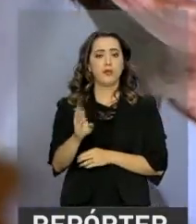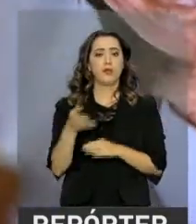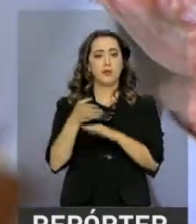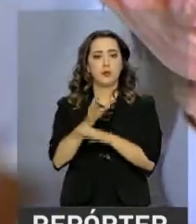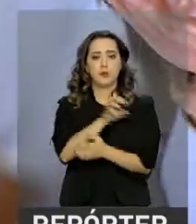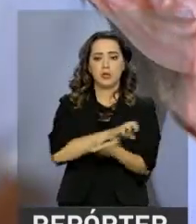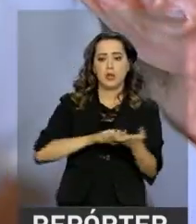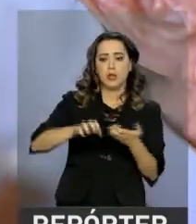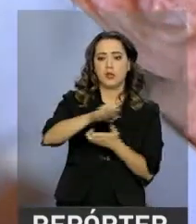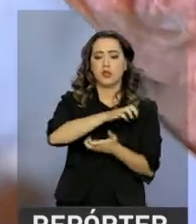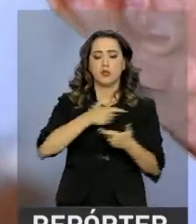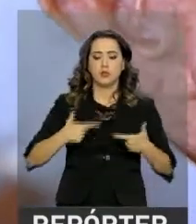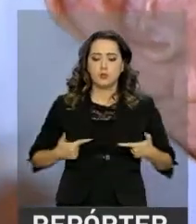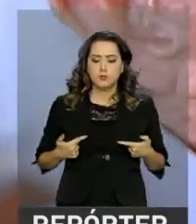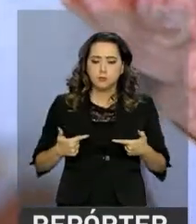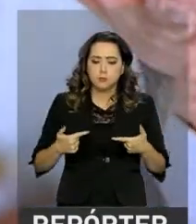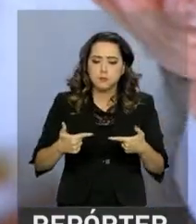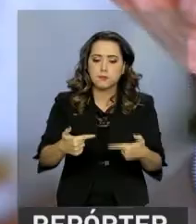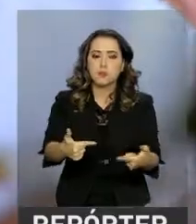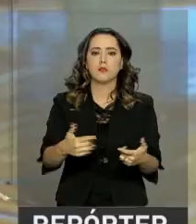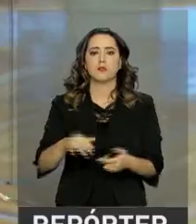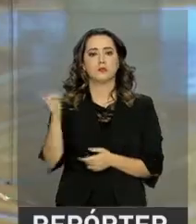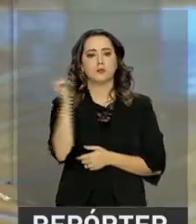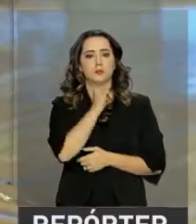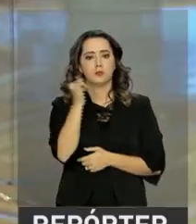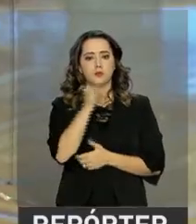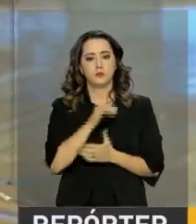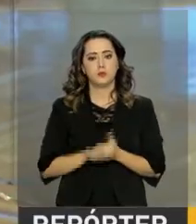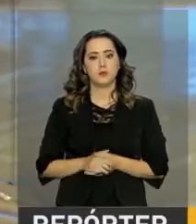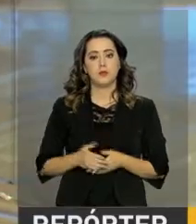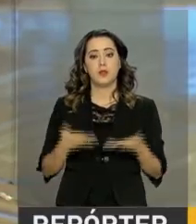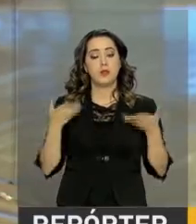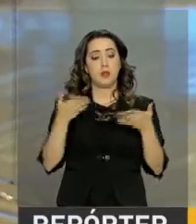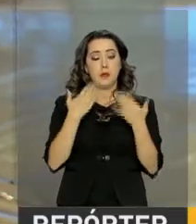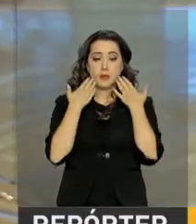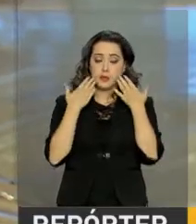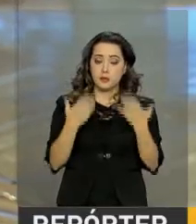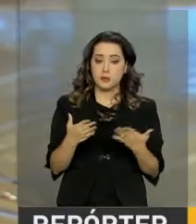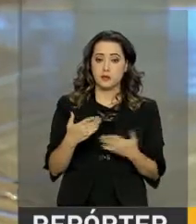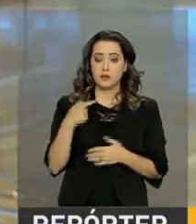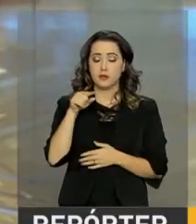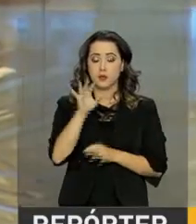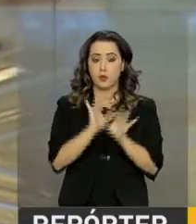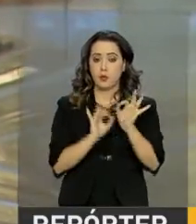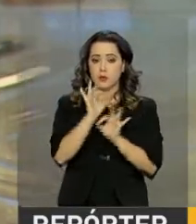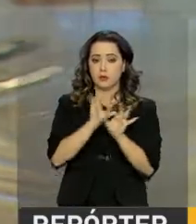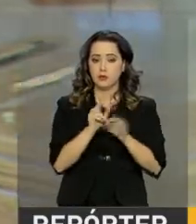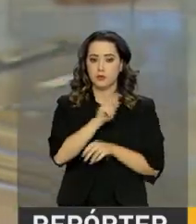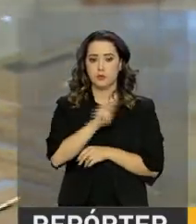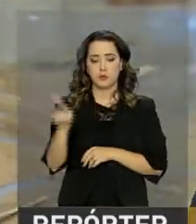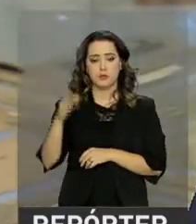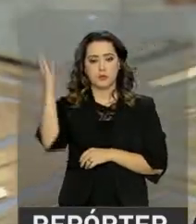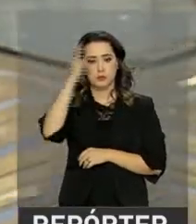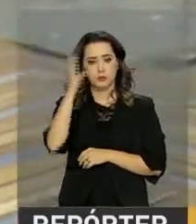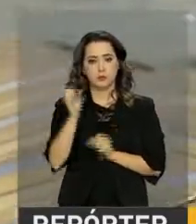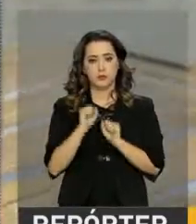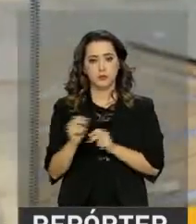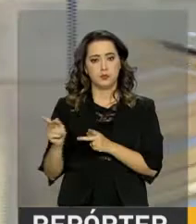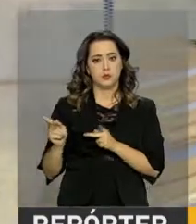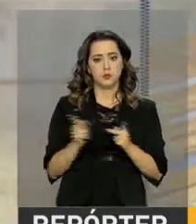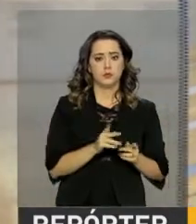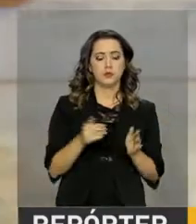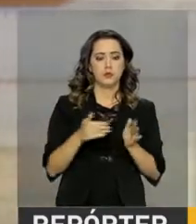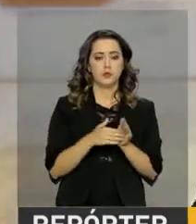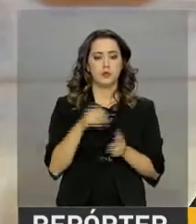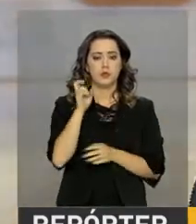e lutamos nos campos de batalha da Itália. A exposição é organizada pela Presidência da República e pode ser visitada até o